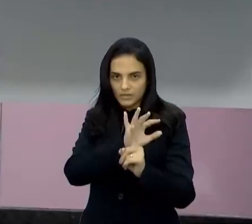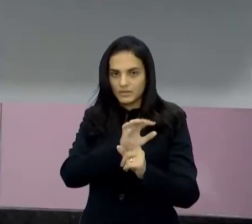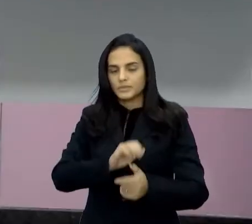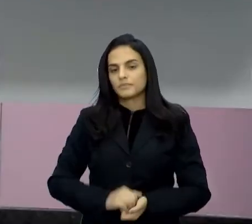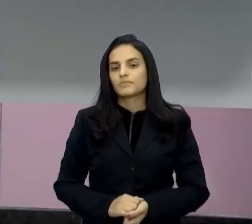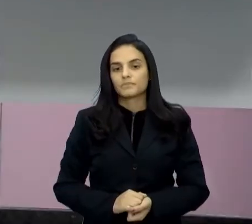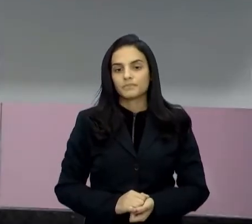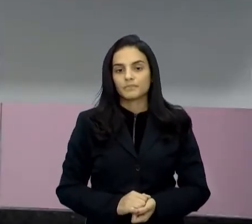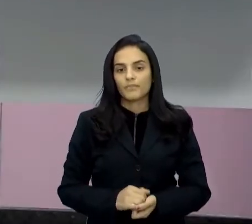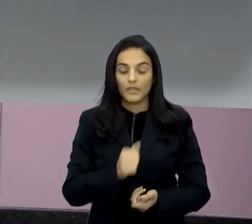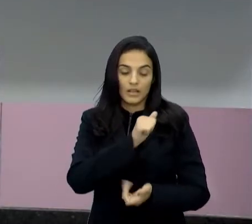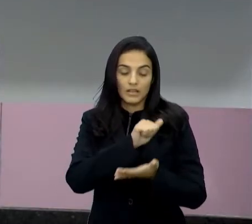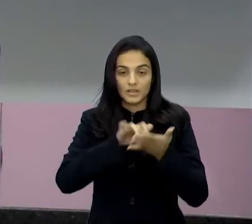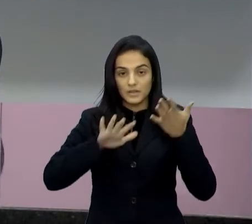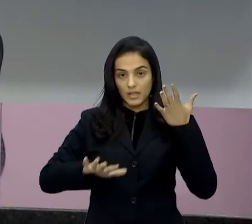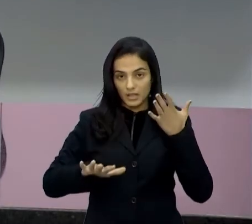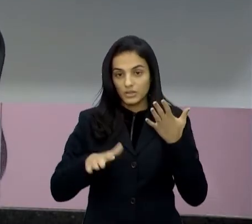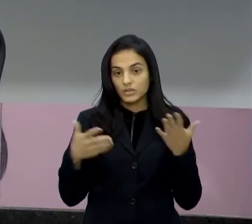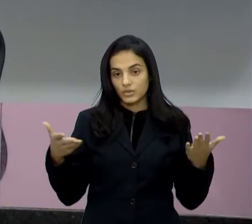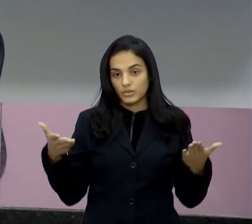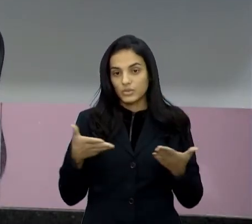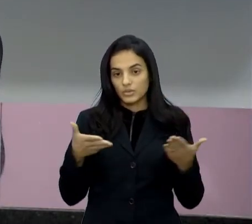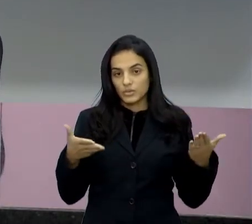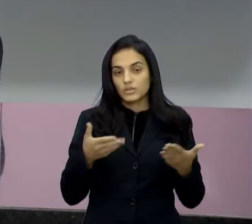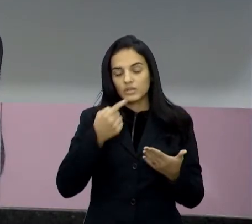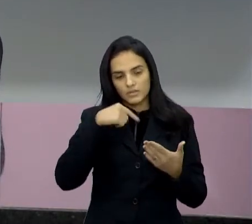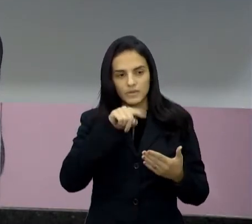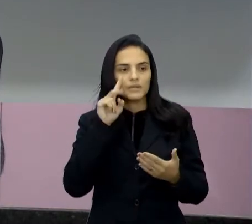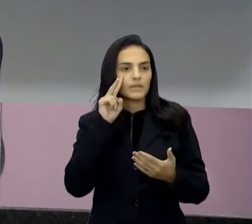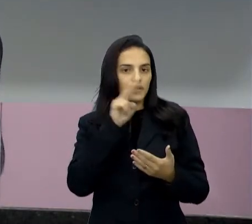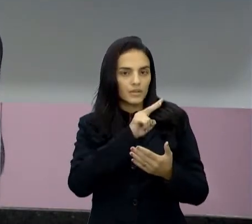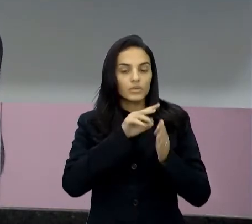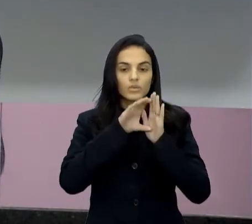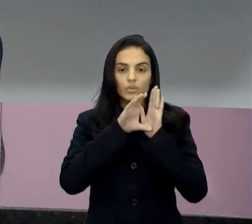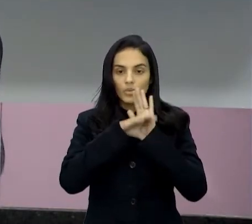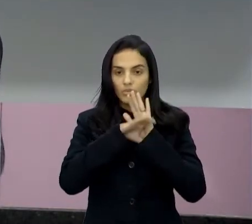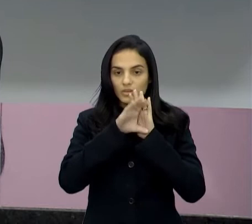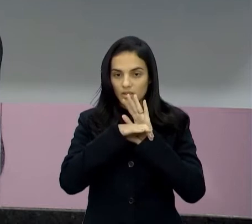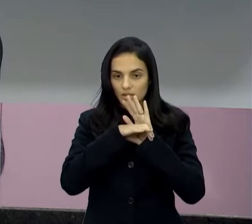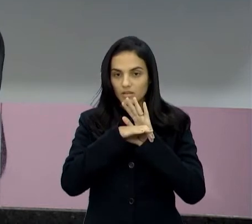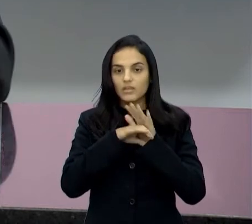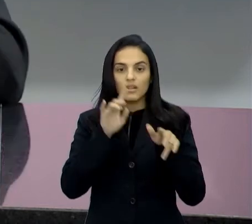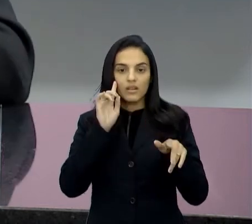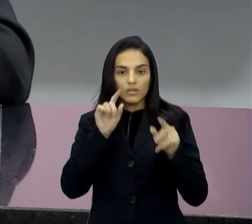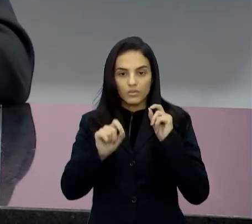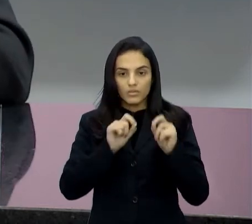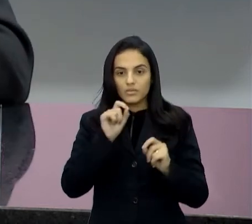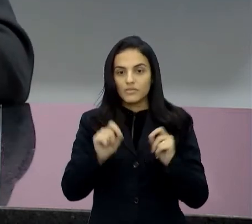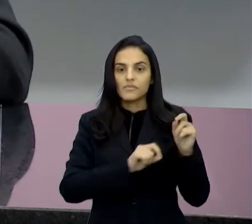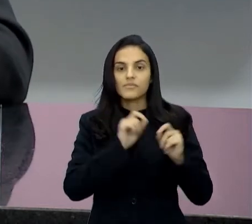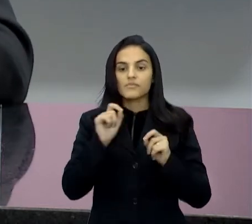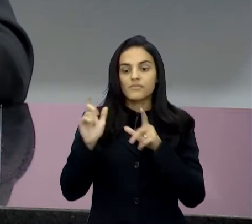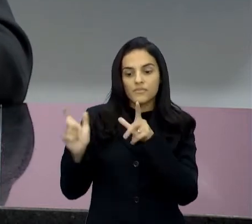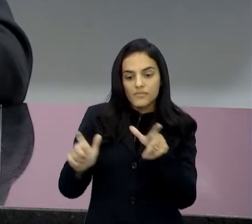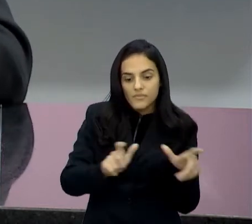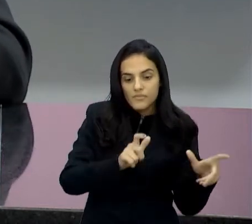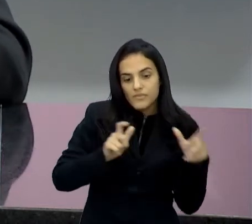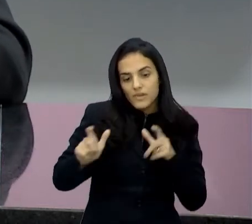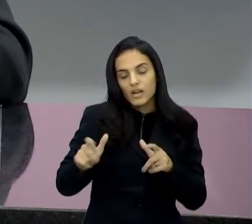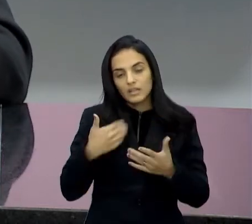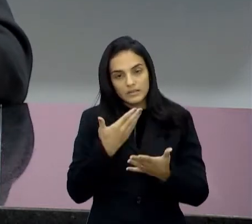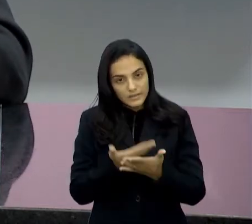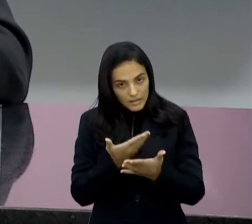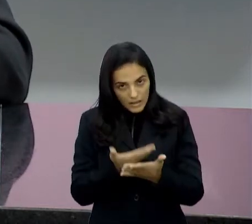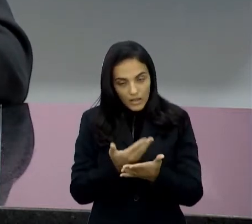Então, na atividade de hoje, a gente vai rever, os conceitos a respeito de território que a gente viu na